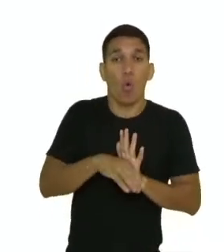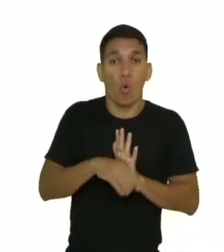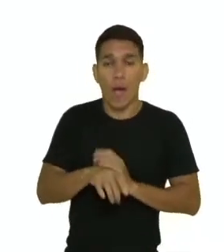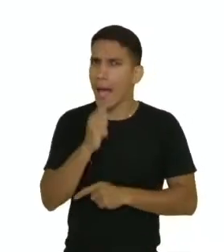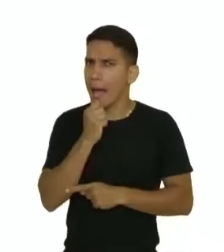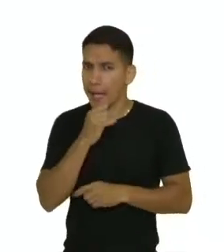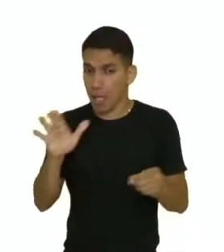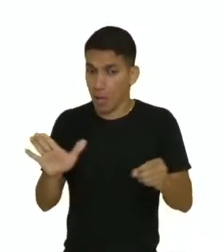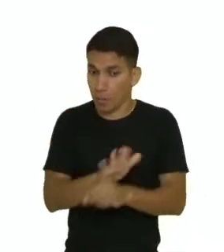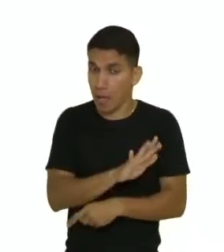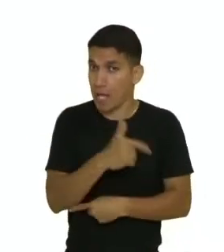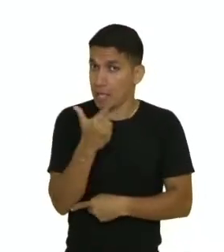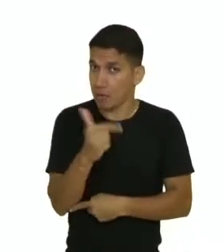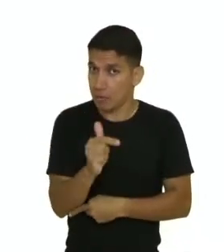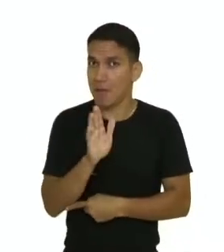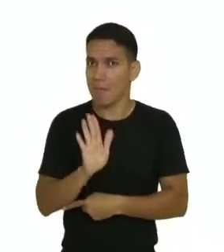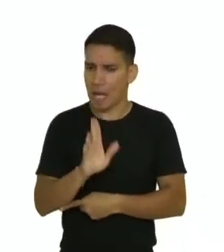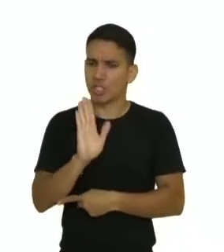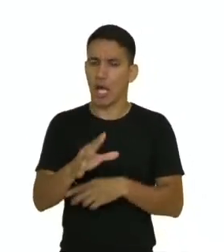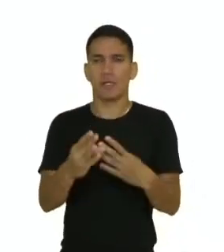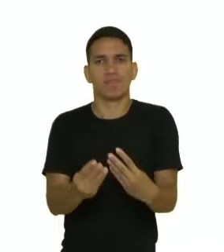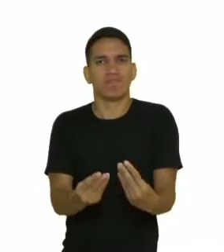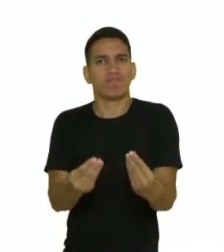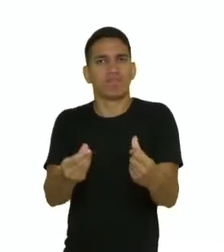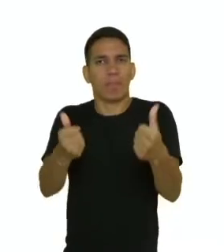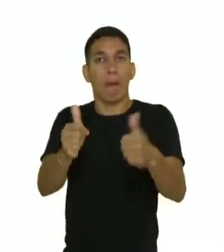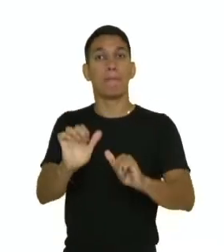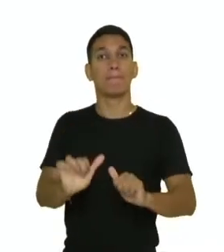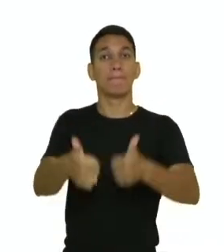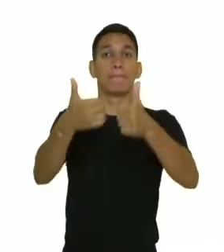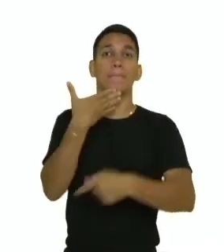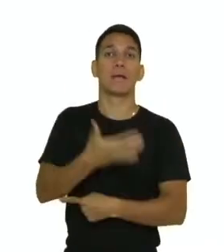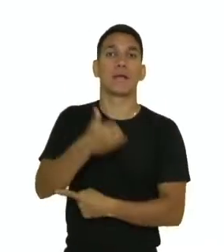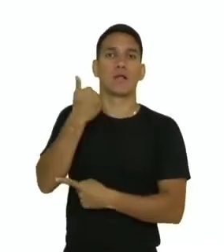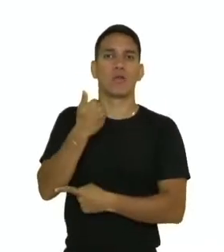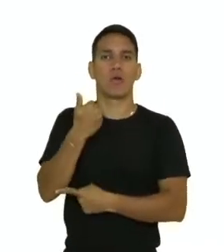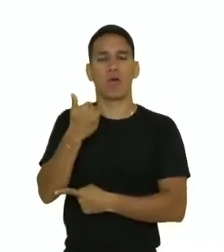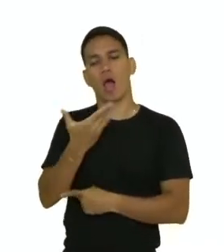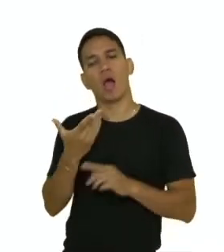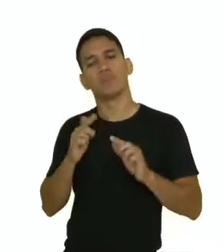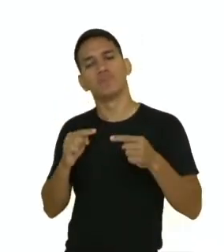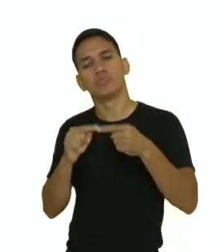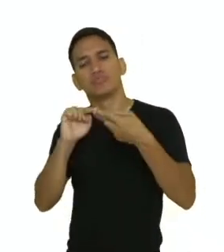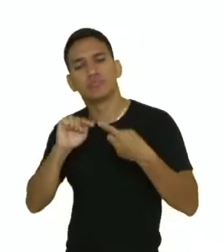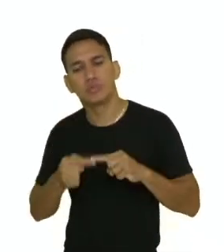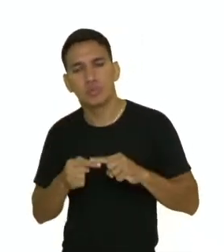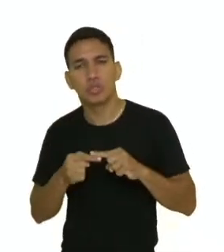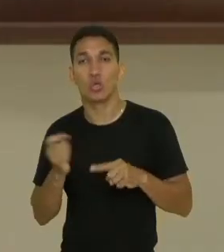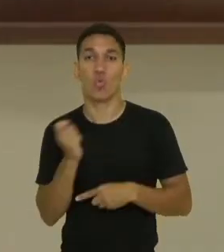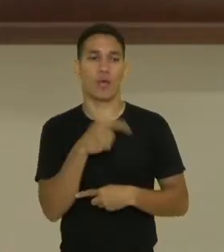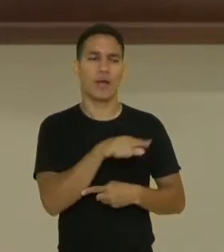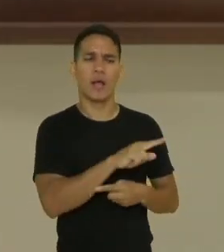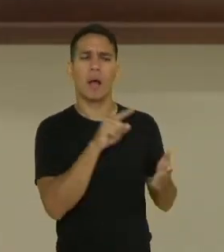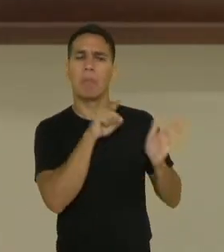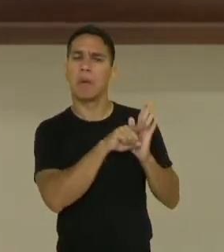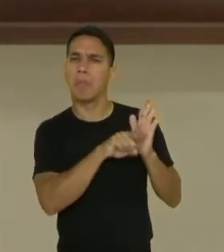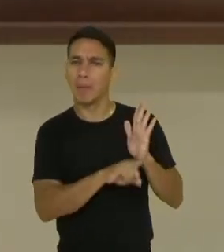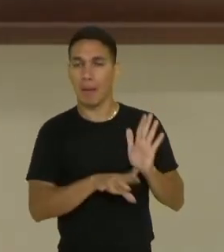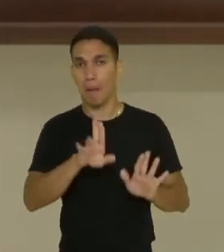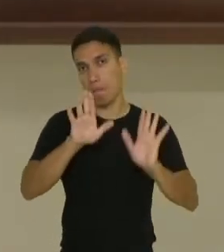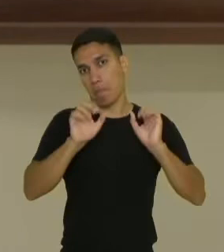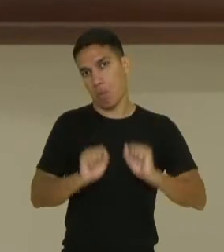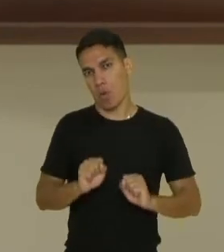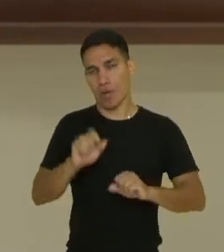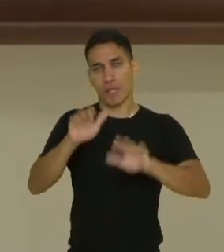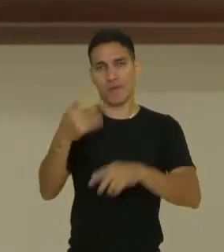são melhores elaborados e mais adequados à questão que foi levantada. Pode ser que você esteja numa situação em